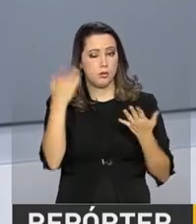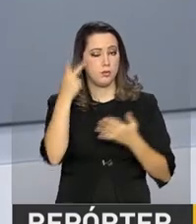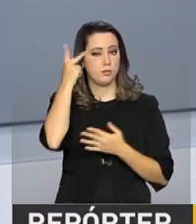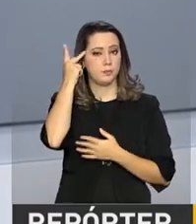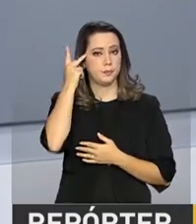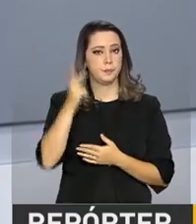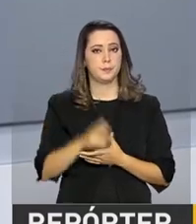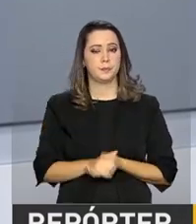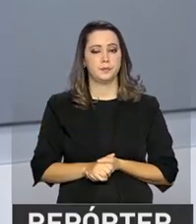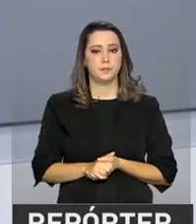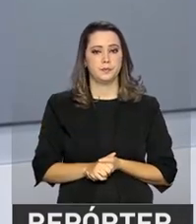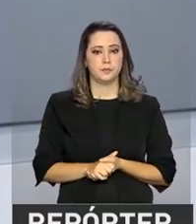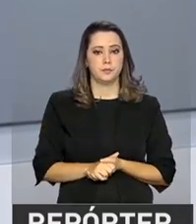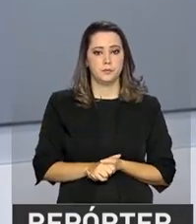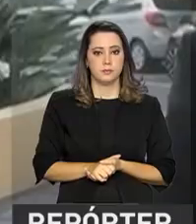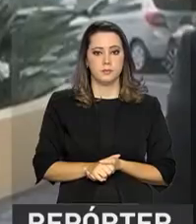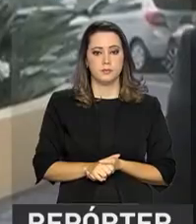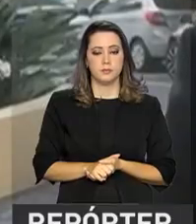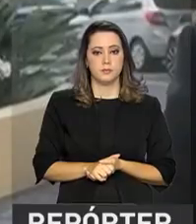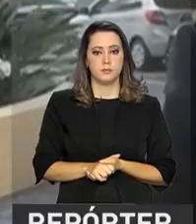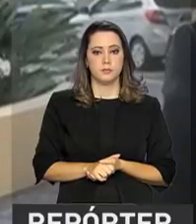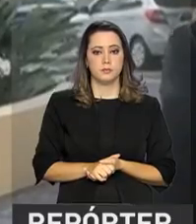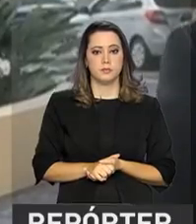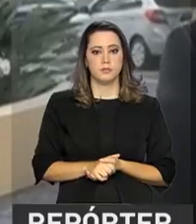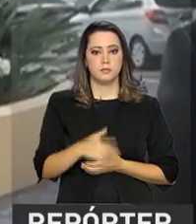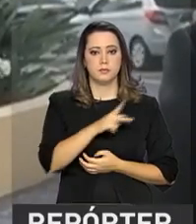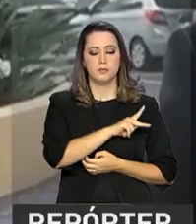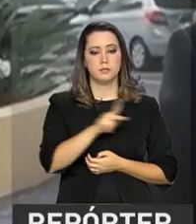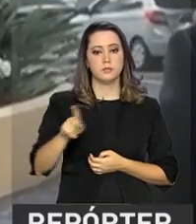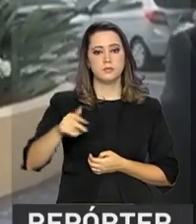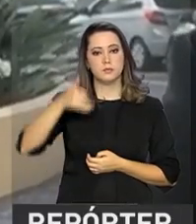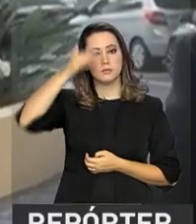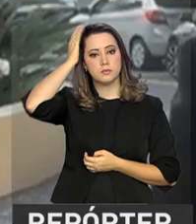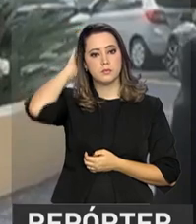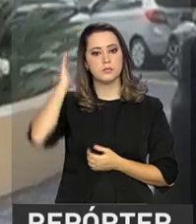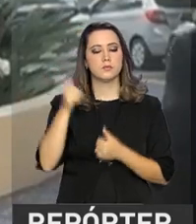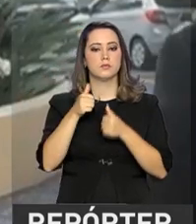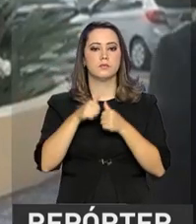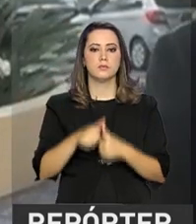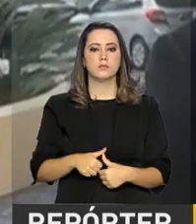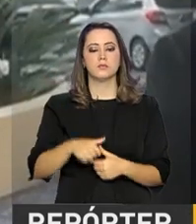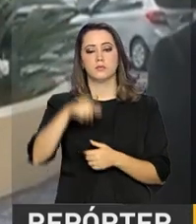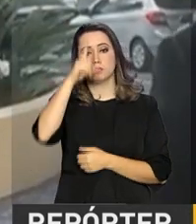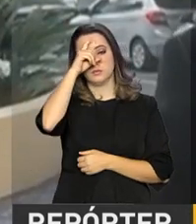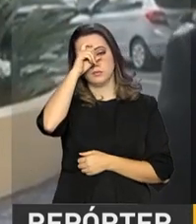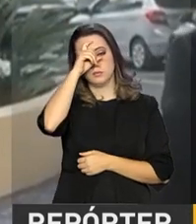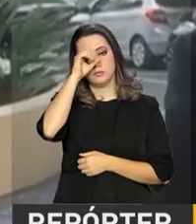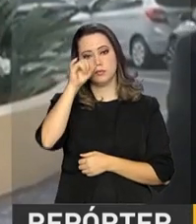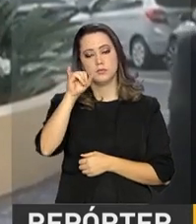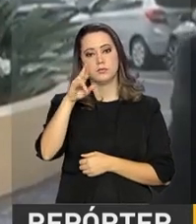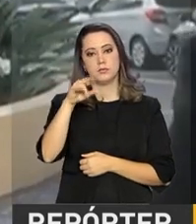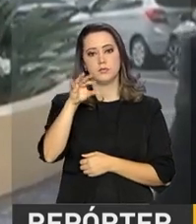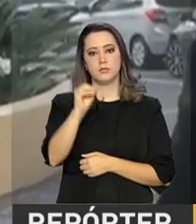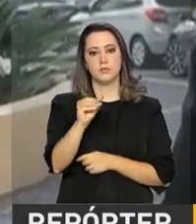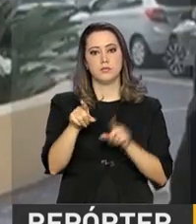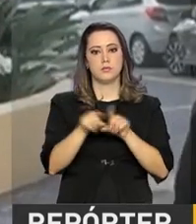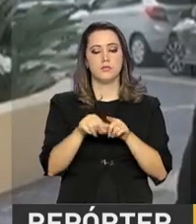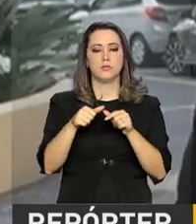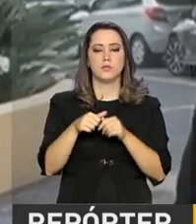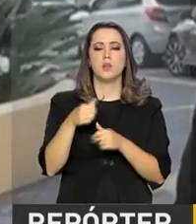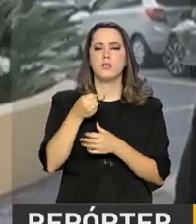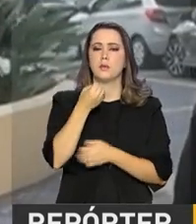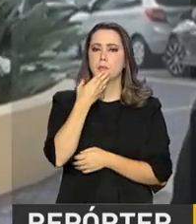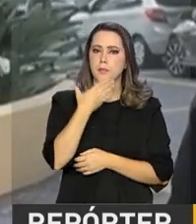paulo o presidente michel temer permanece internado aqui no hospital sírio libanês em são paulo e se